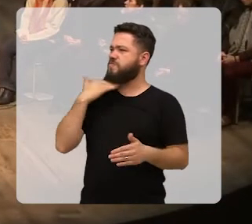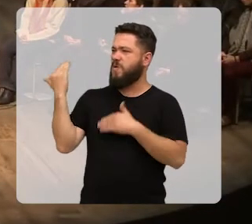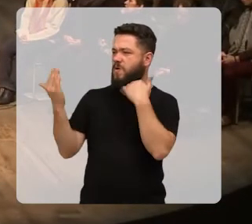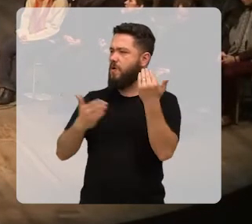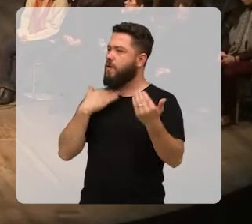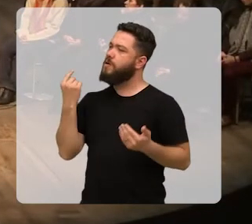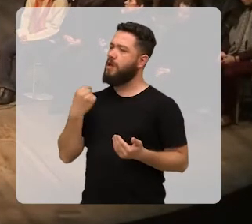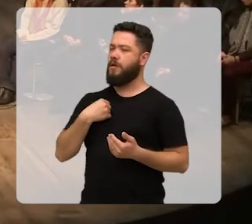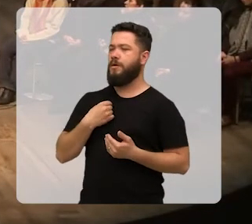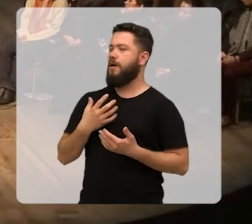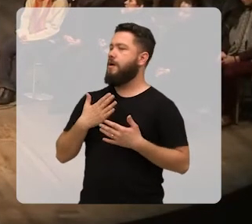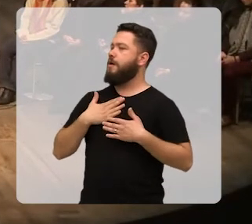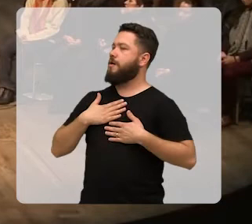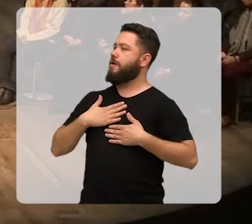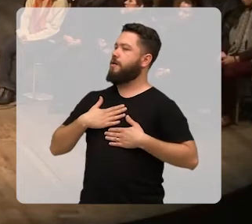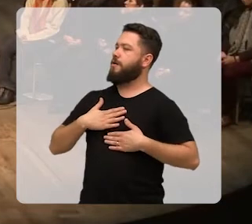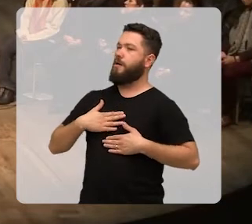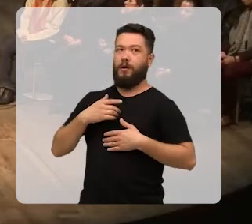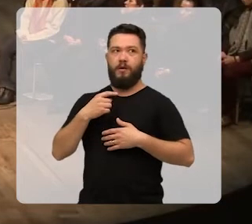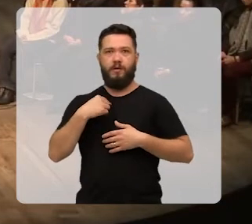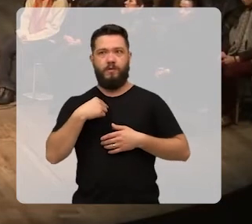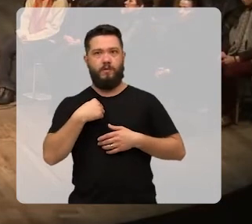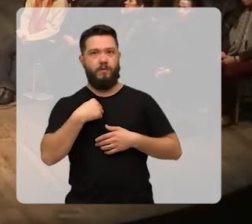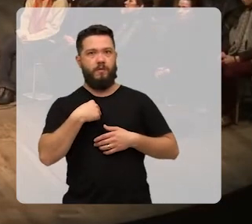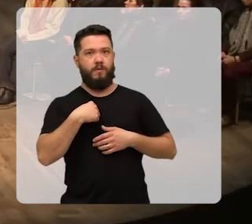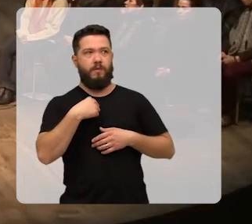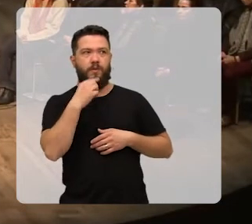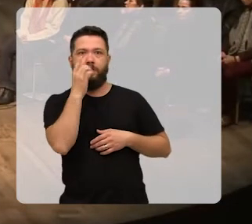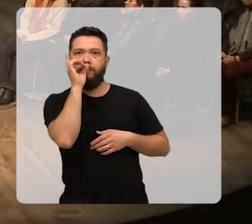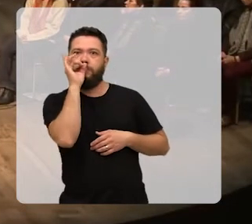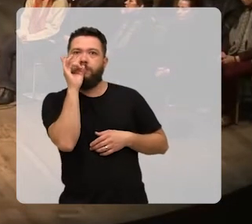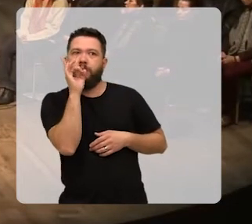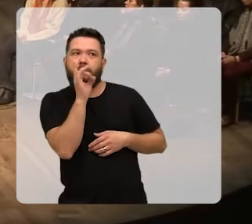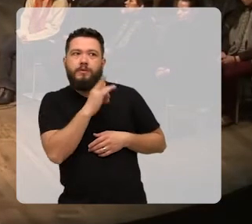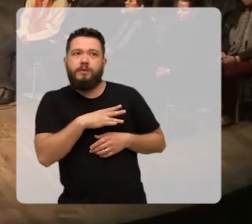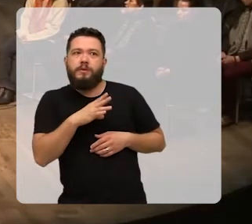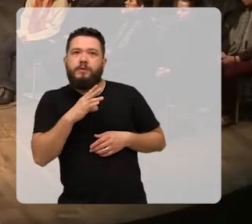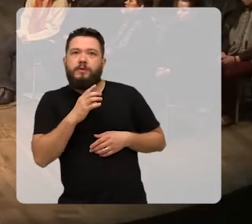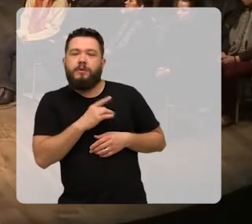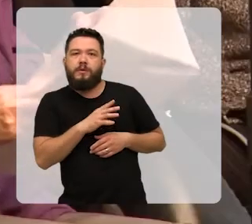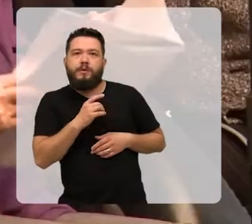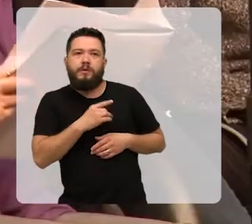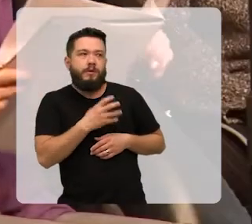melhor para mim. Tinha muito medo dos cachorros treinados para atacar.